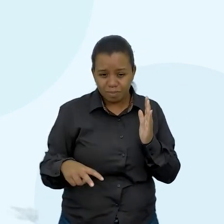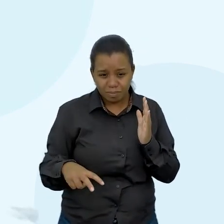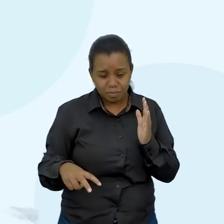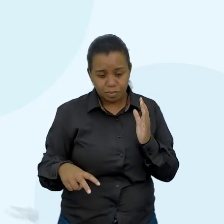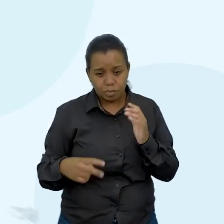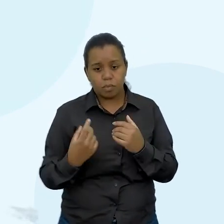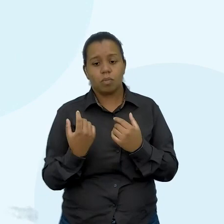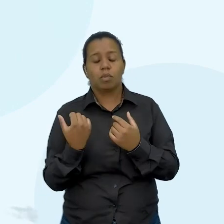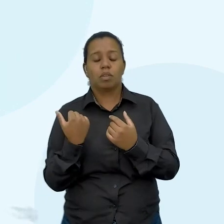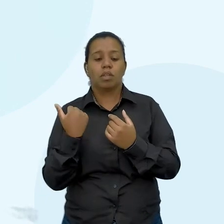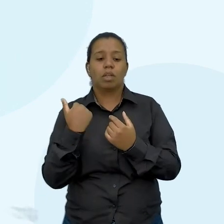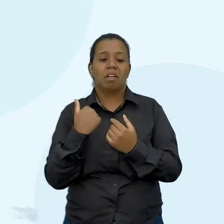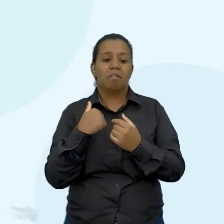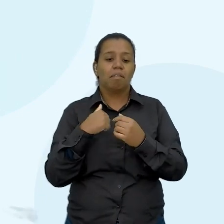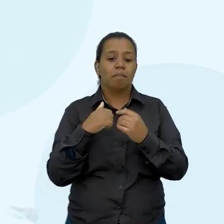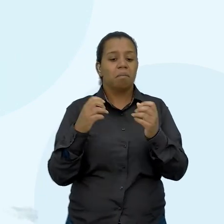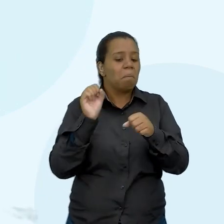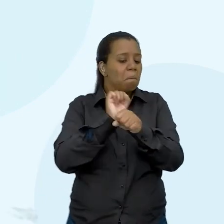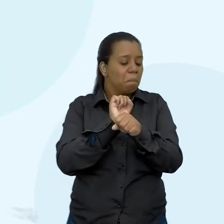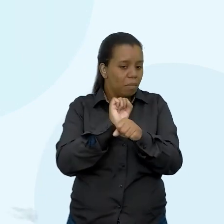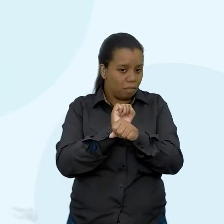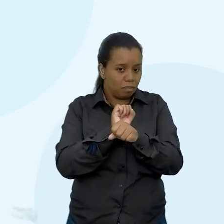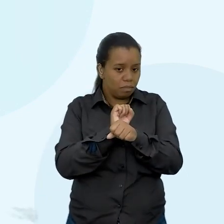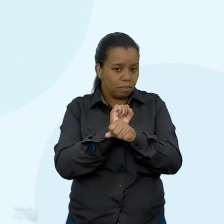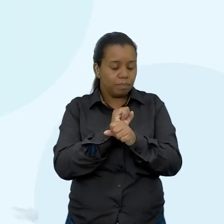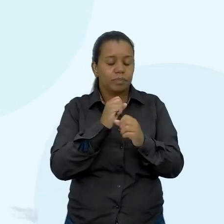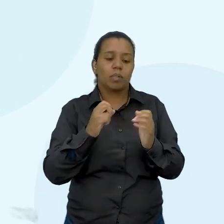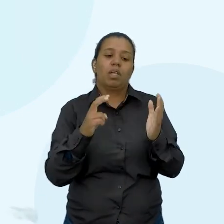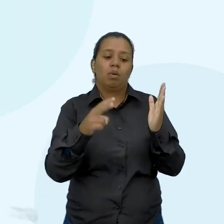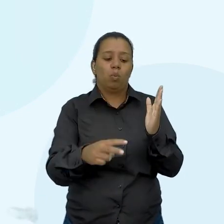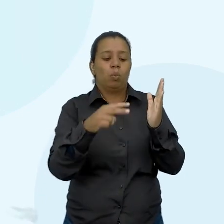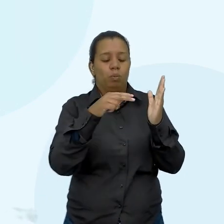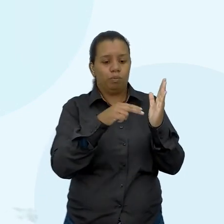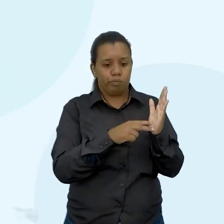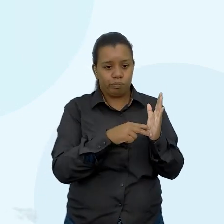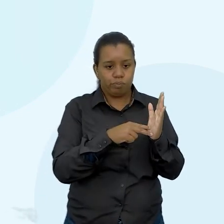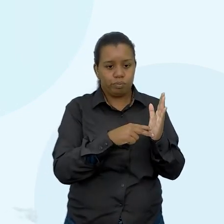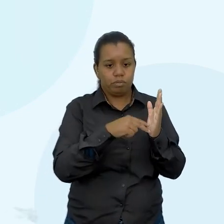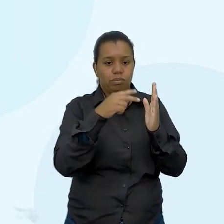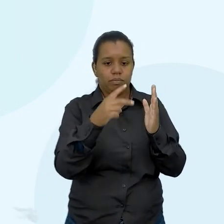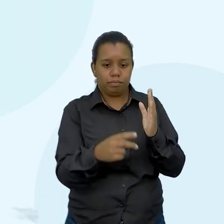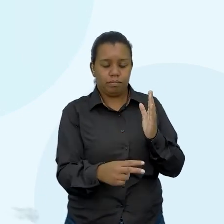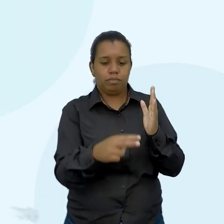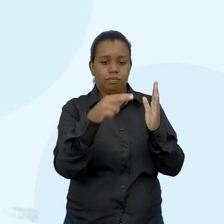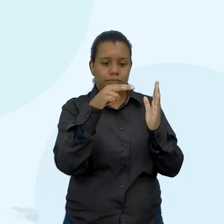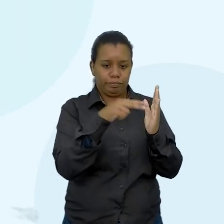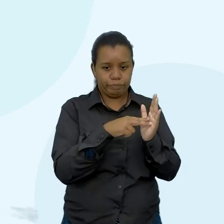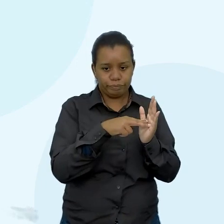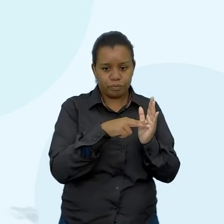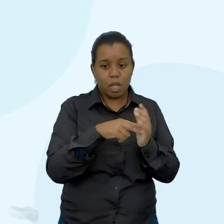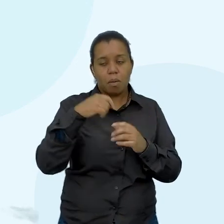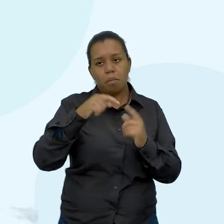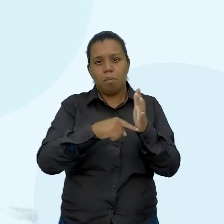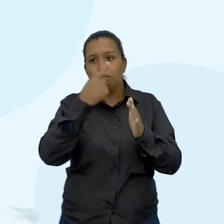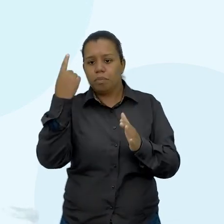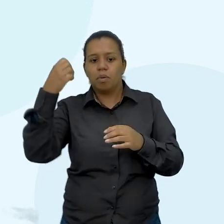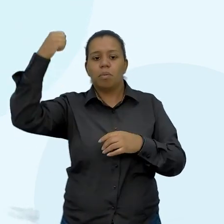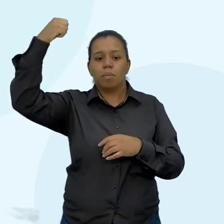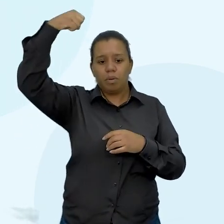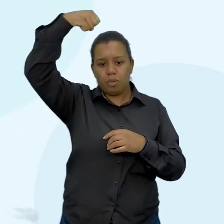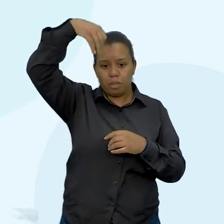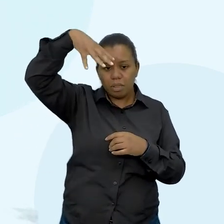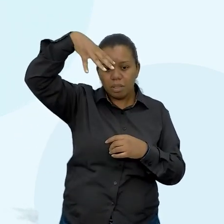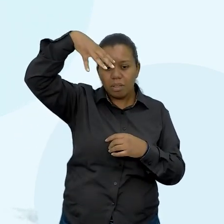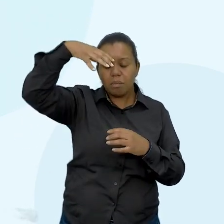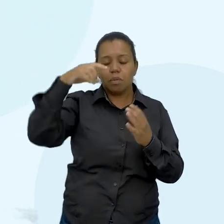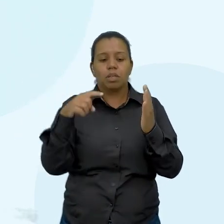e o relógio também parar, você tem que ir ligando um por um, né? Primeiro liga os circuitos das lâmpadas e veja se